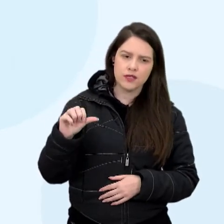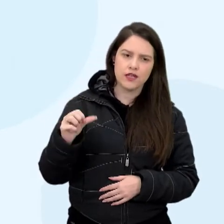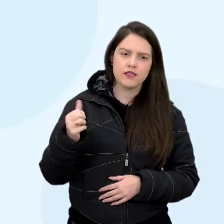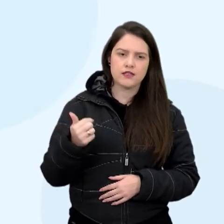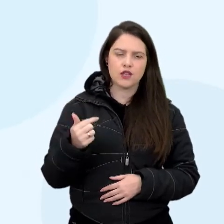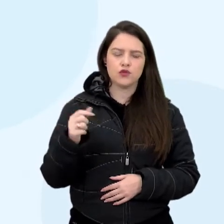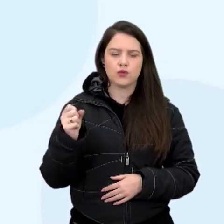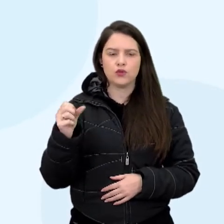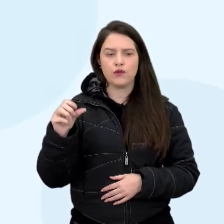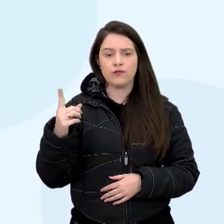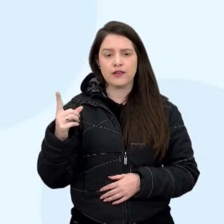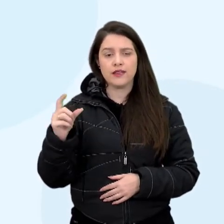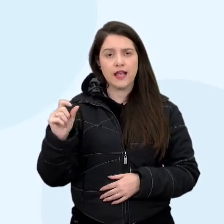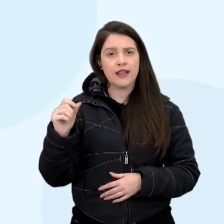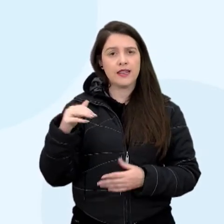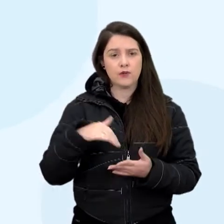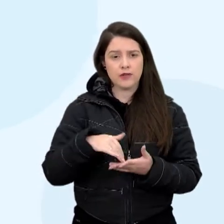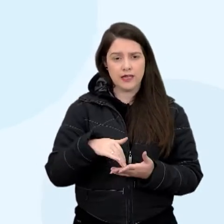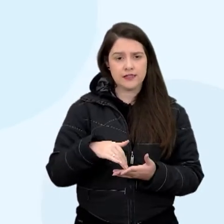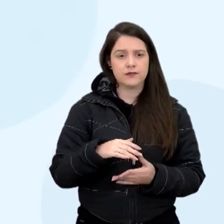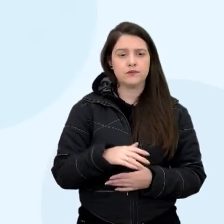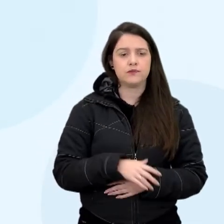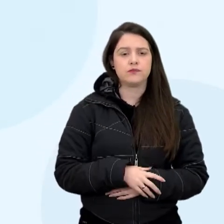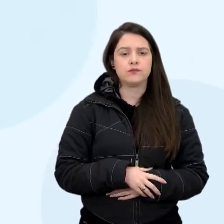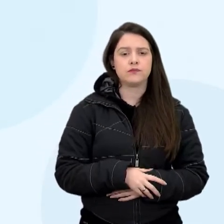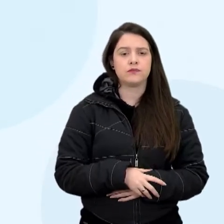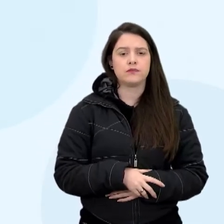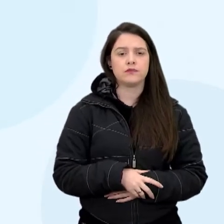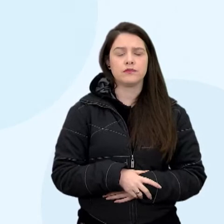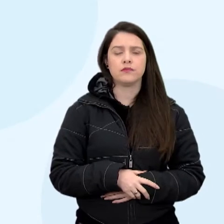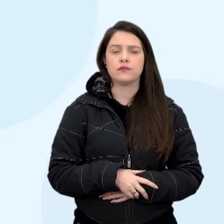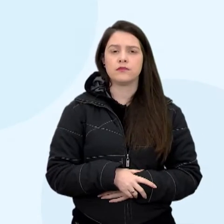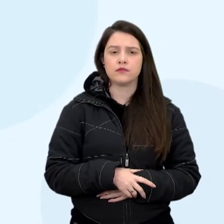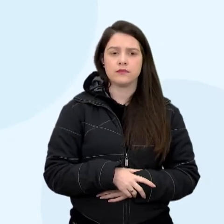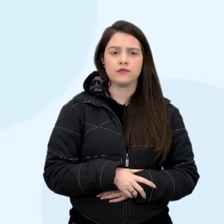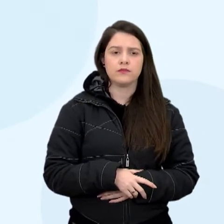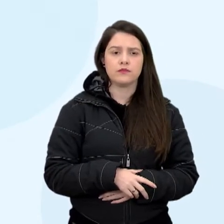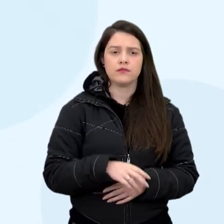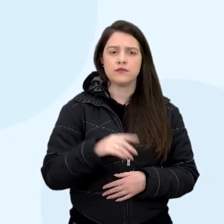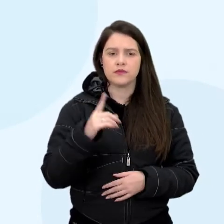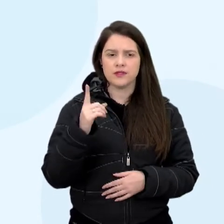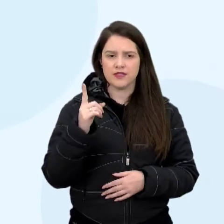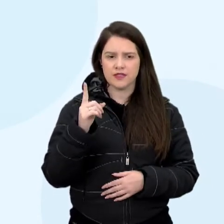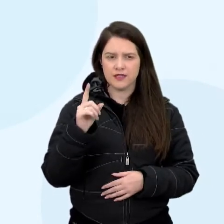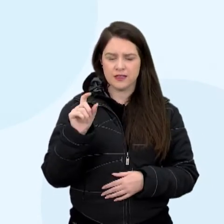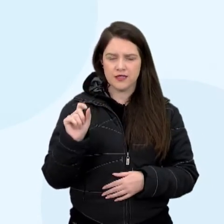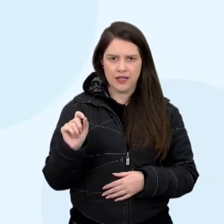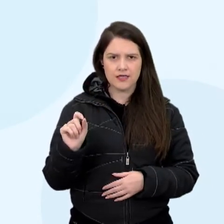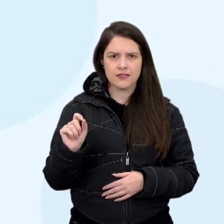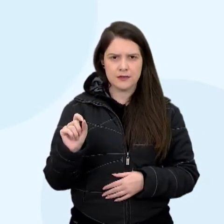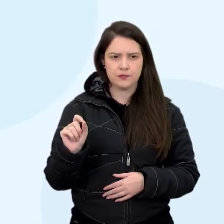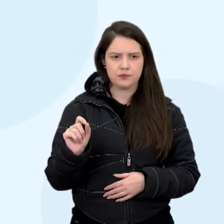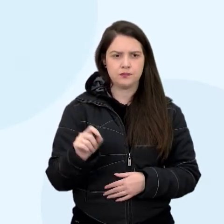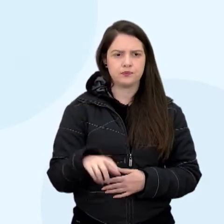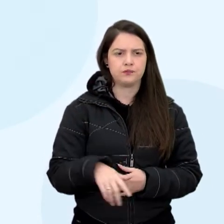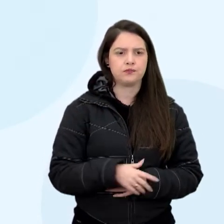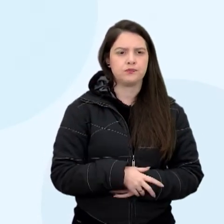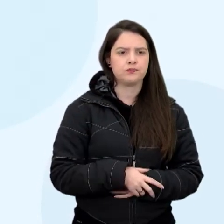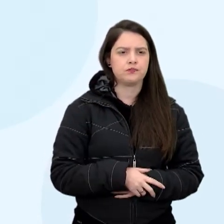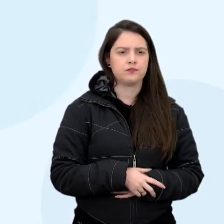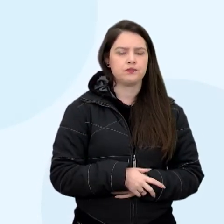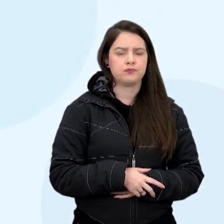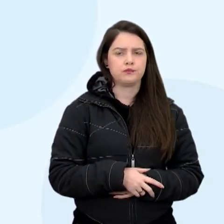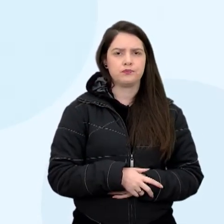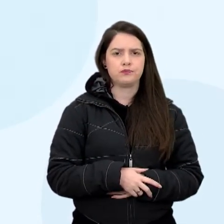E aí, se você for fazer a contagem, você vai perceber que não são 10 valores, na realidade são 11, né? Então, você